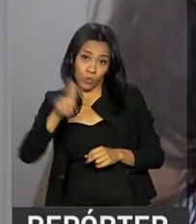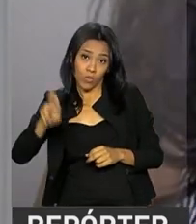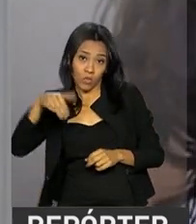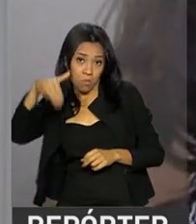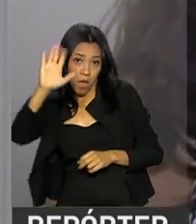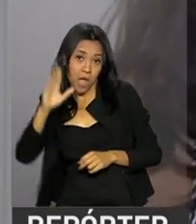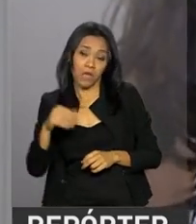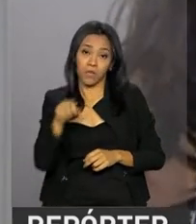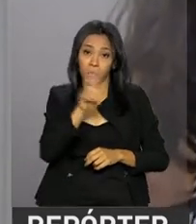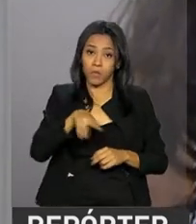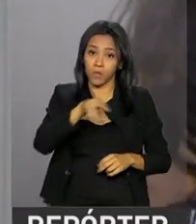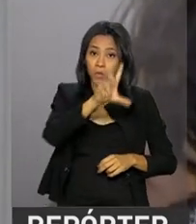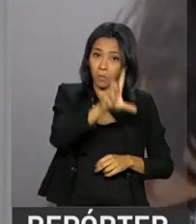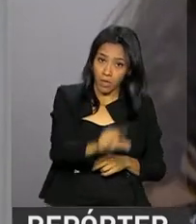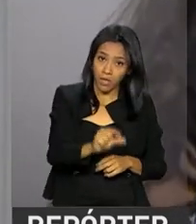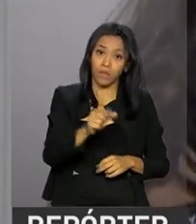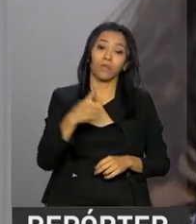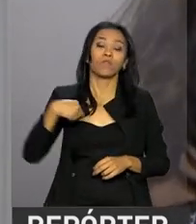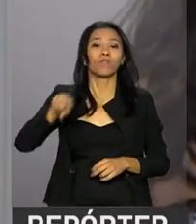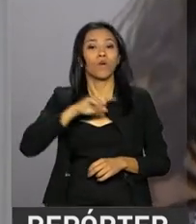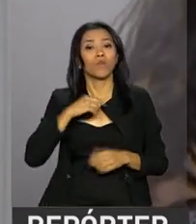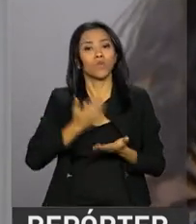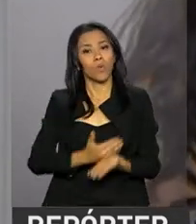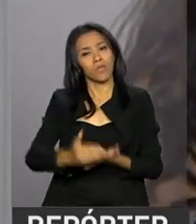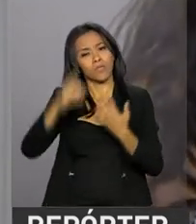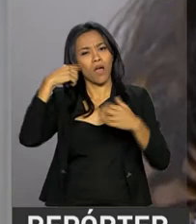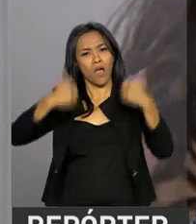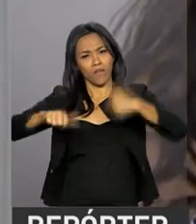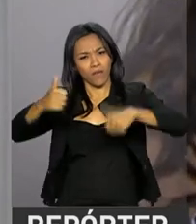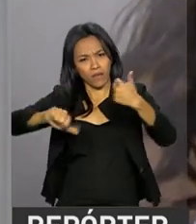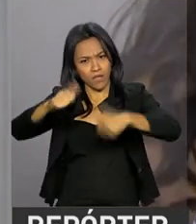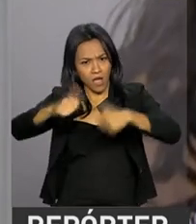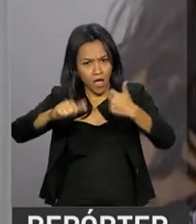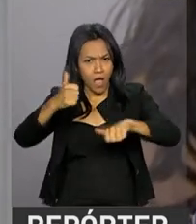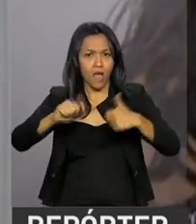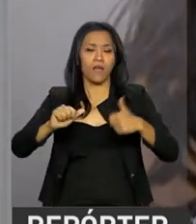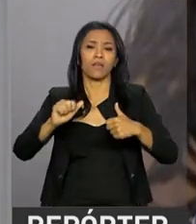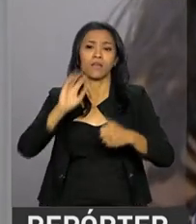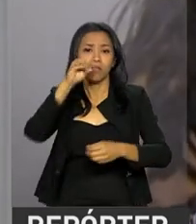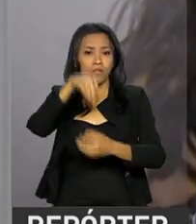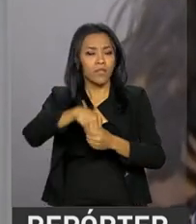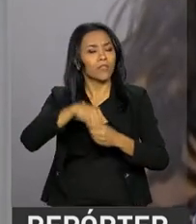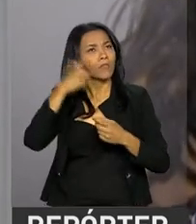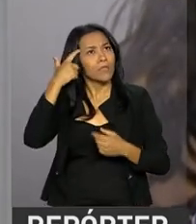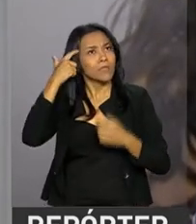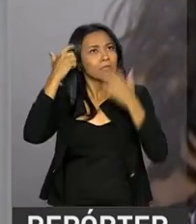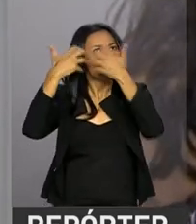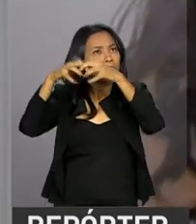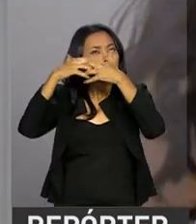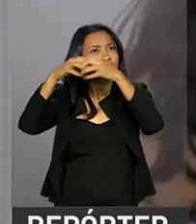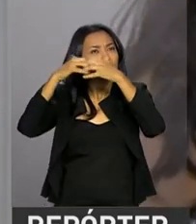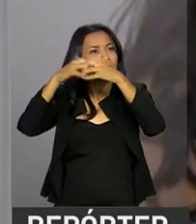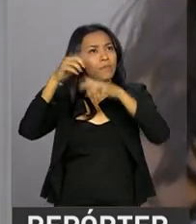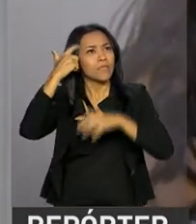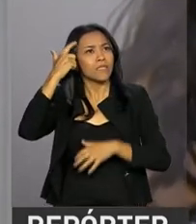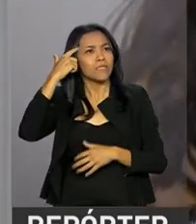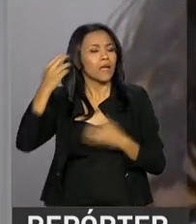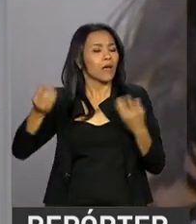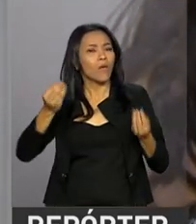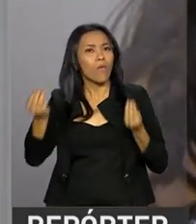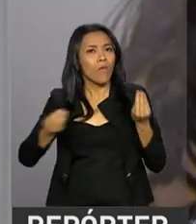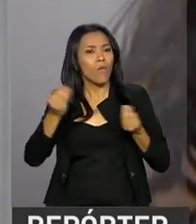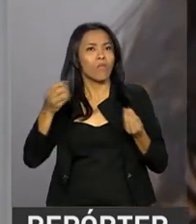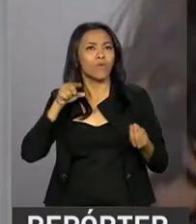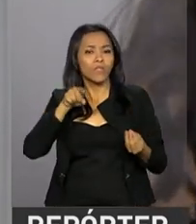usando de menos, a gente começar a avaliar, né, dentro da nossa mente, quais são os meus